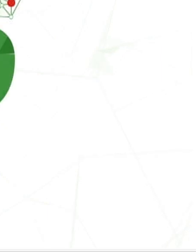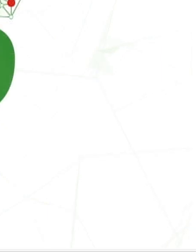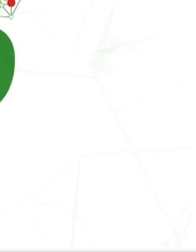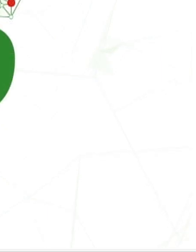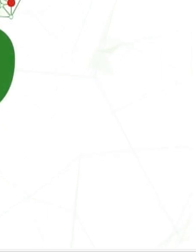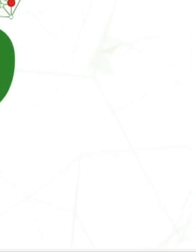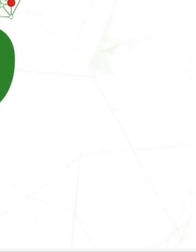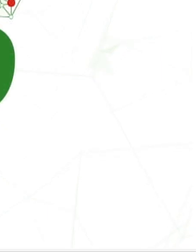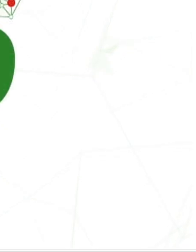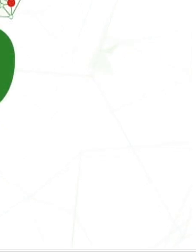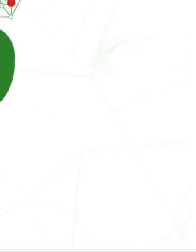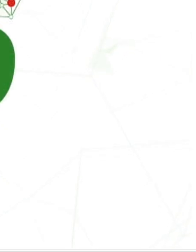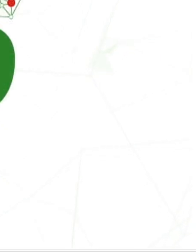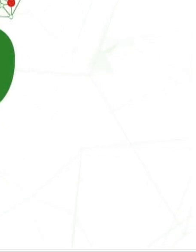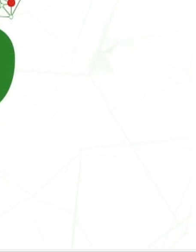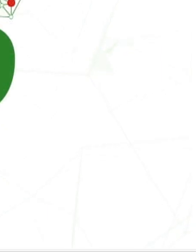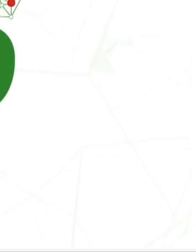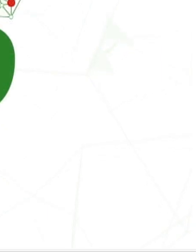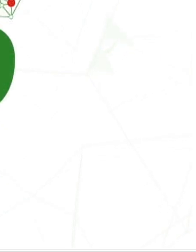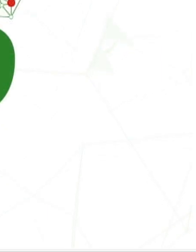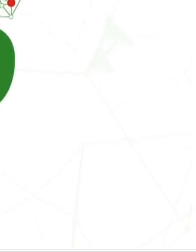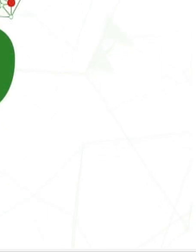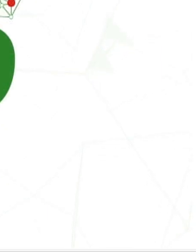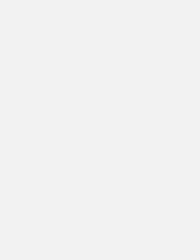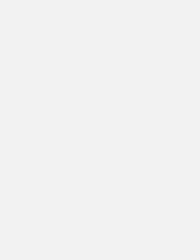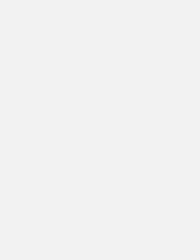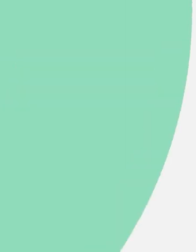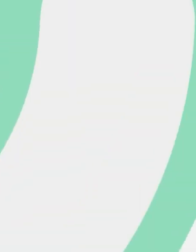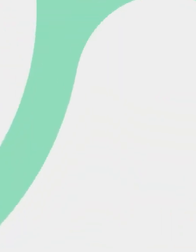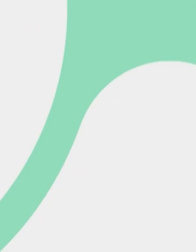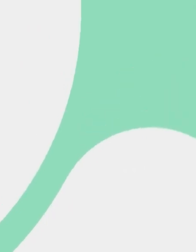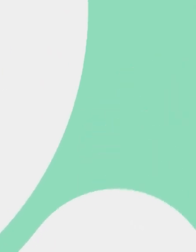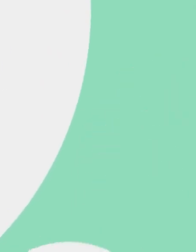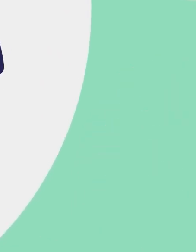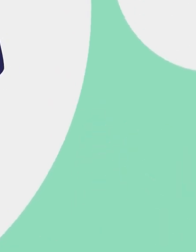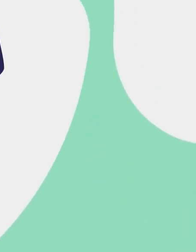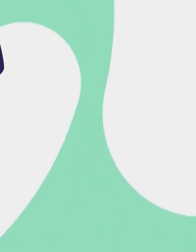Educação à distância, mudando realidades.